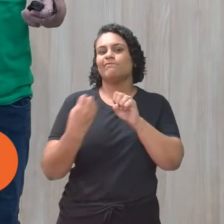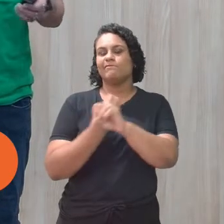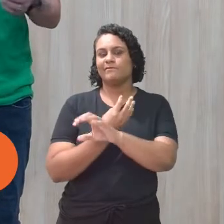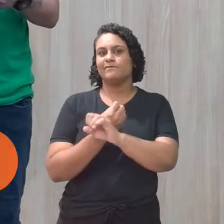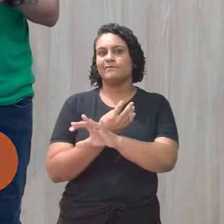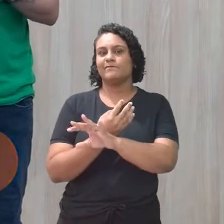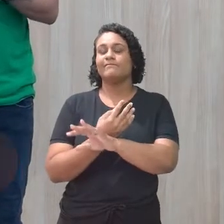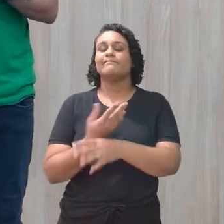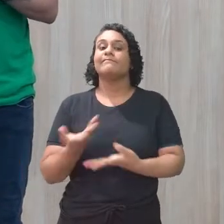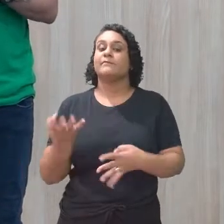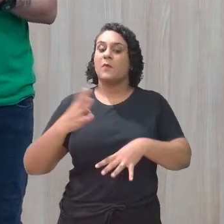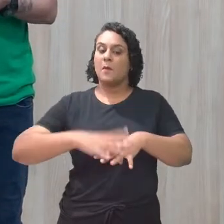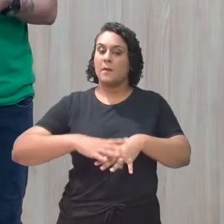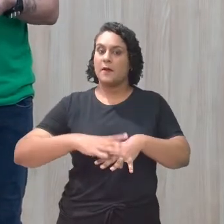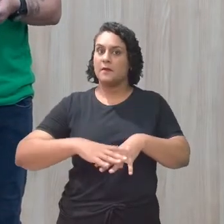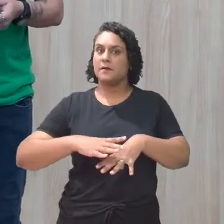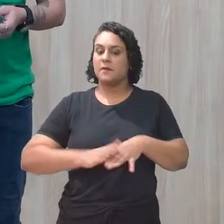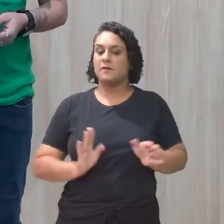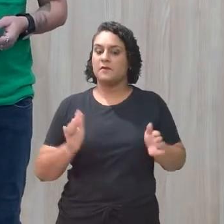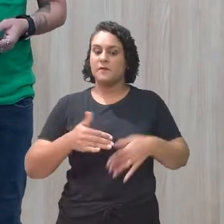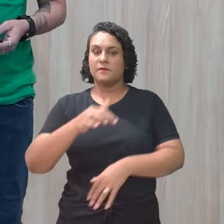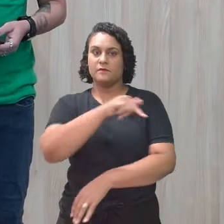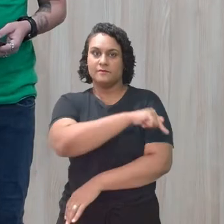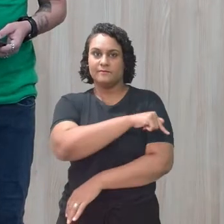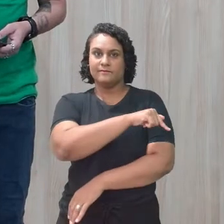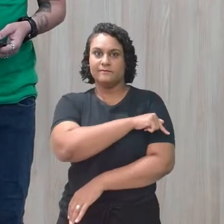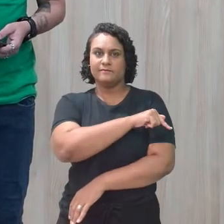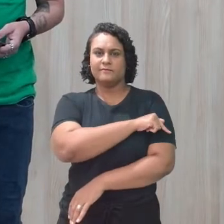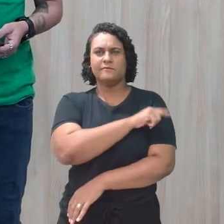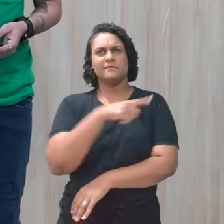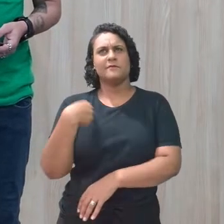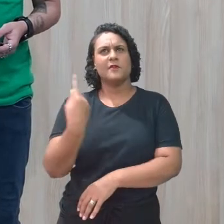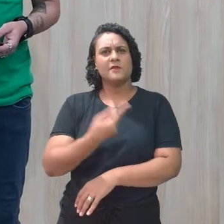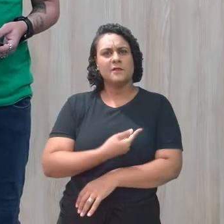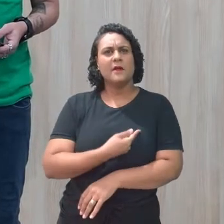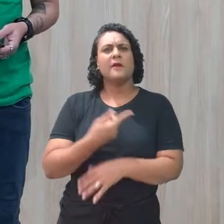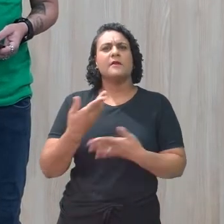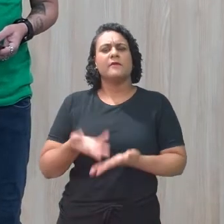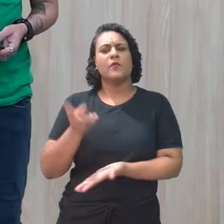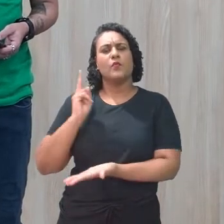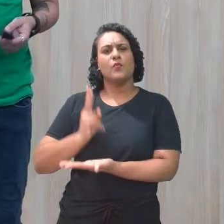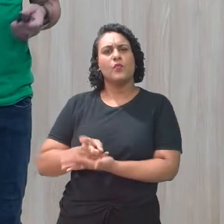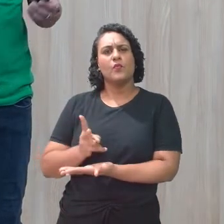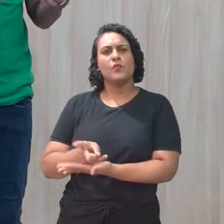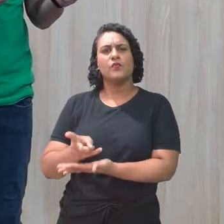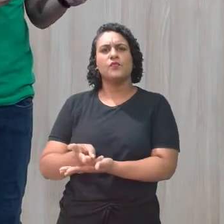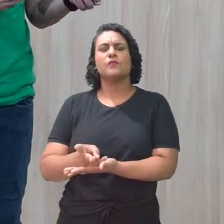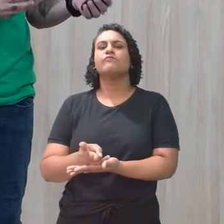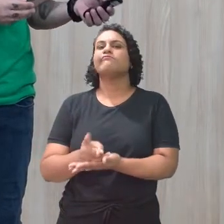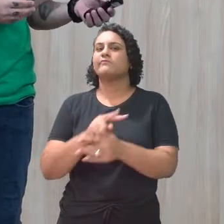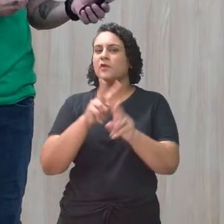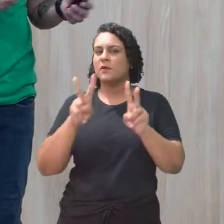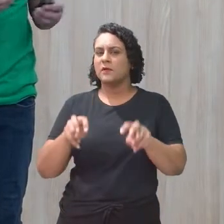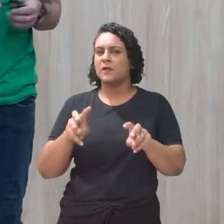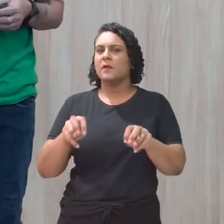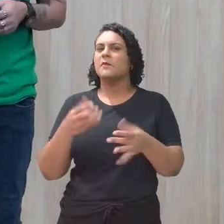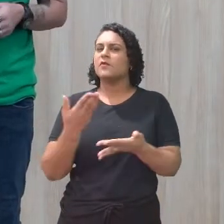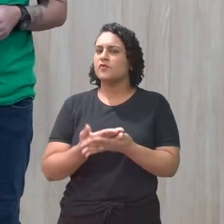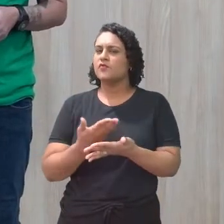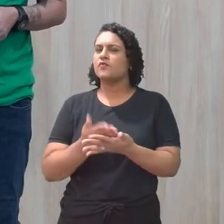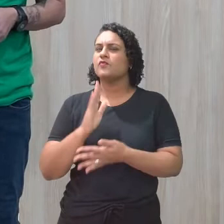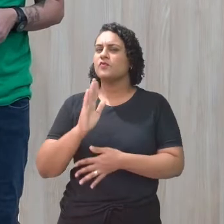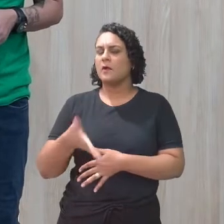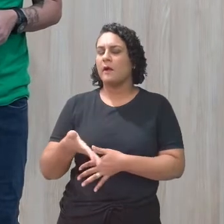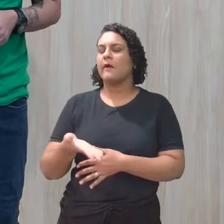aula de matemática para o 7º ano, onde a gente vai fazer uma continuação de temas que estamos trabalhando em